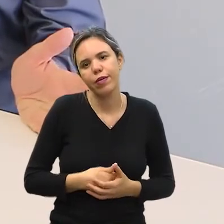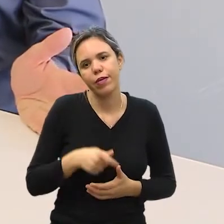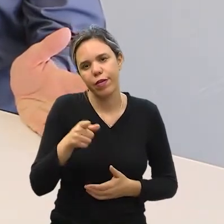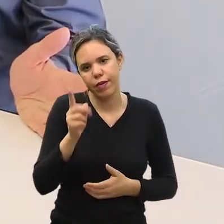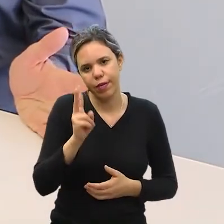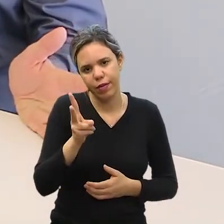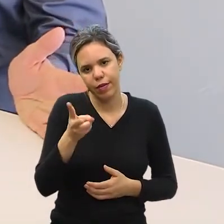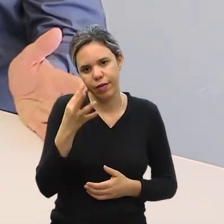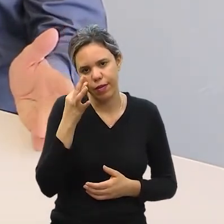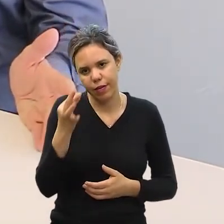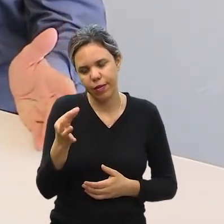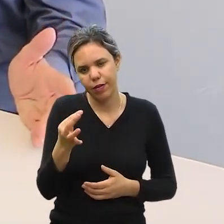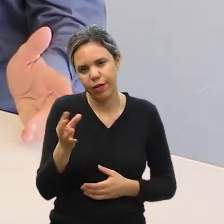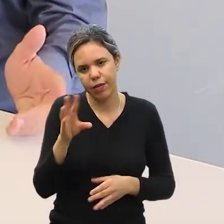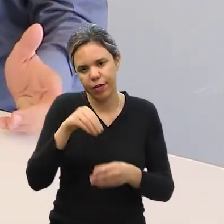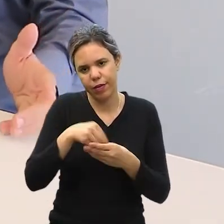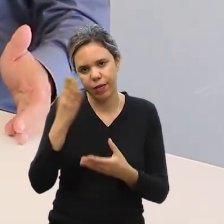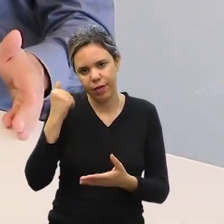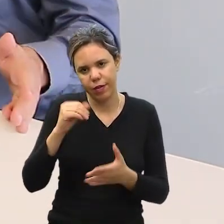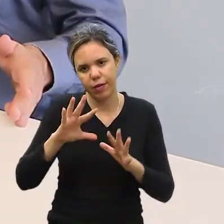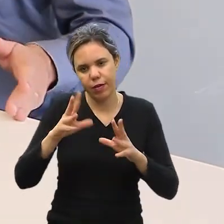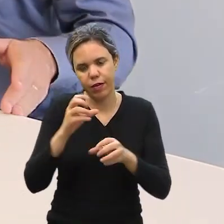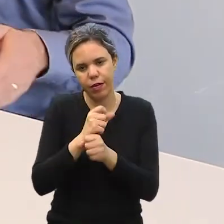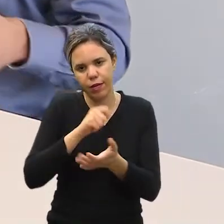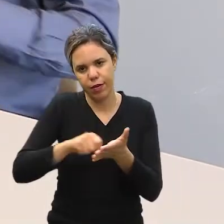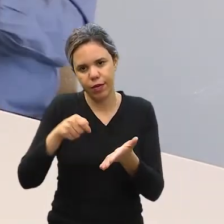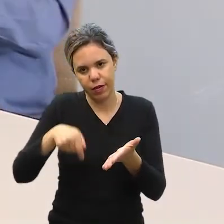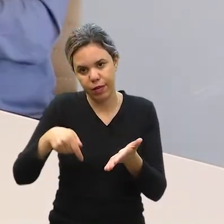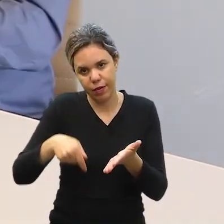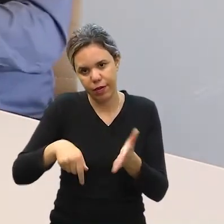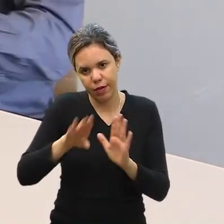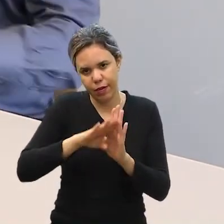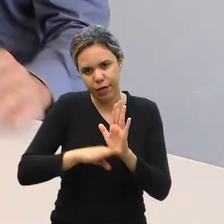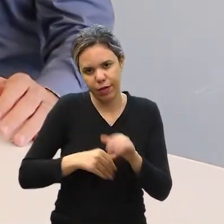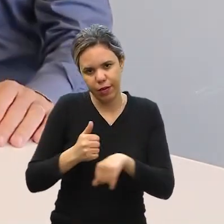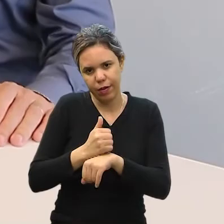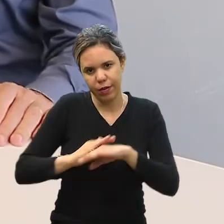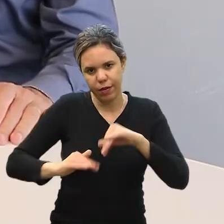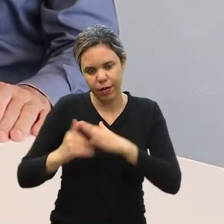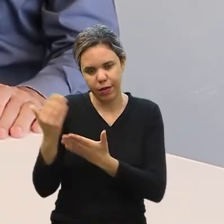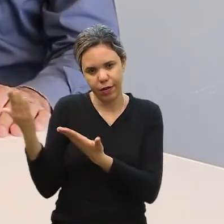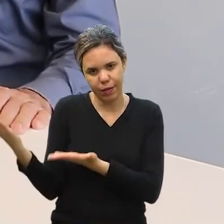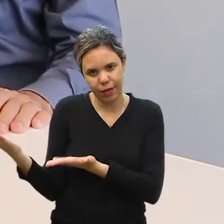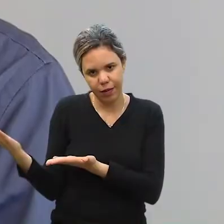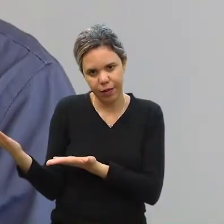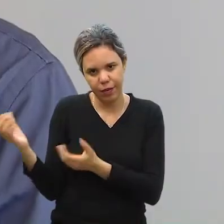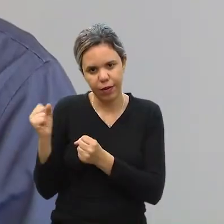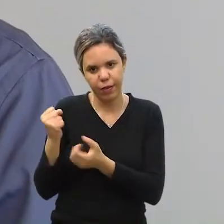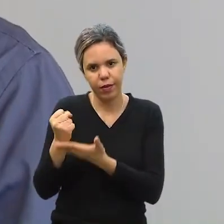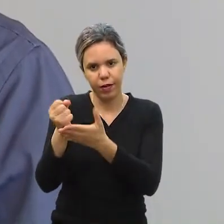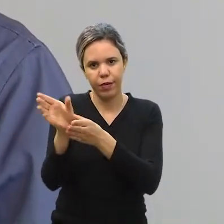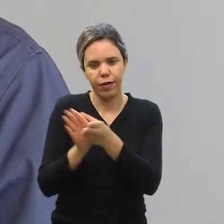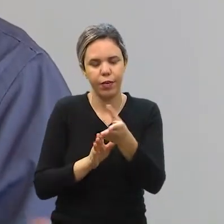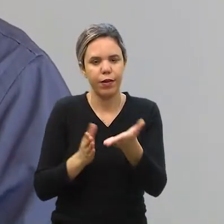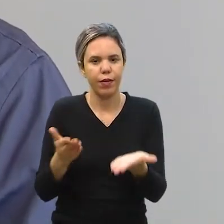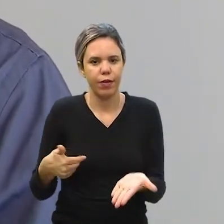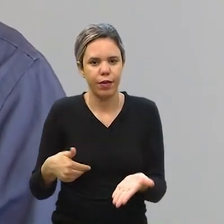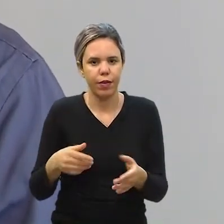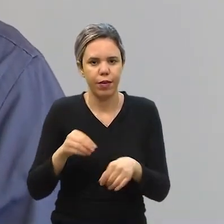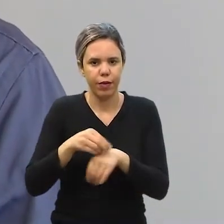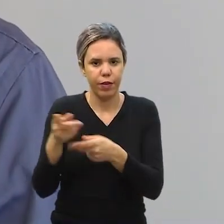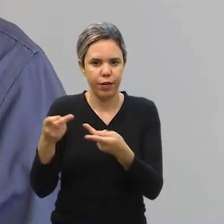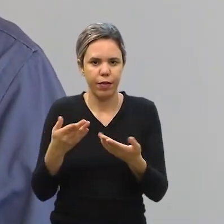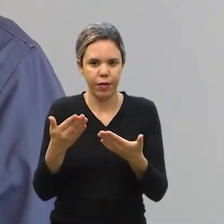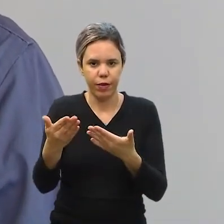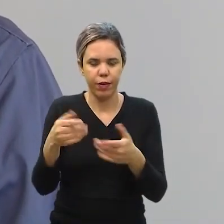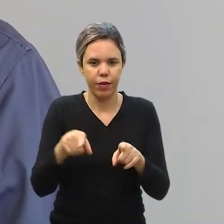está sempre por dentro aqui no quadro Na Ponta do Lápis, né? Profissionais como o Wander podem te ajudar. E eu quero deixar o convite